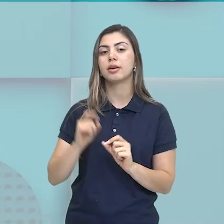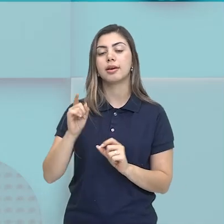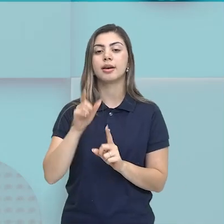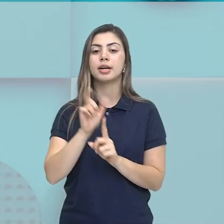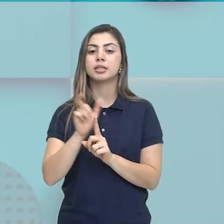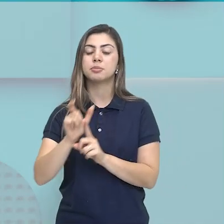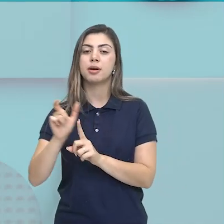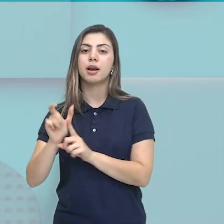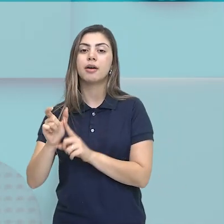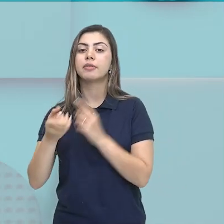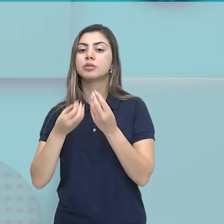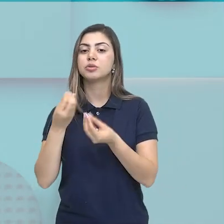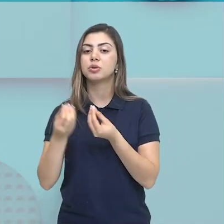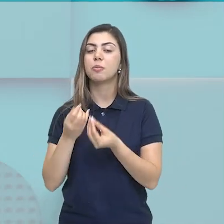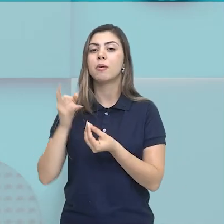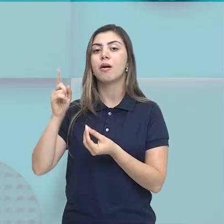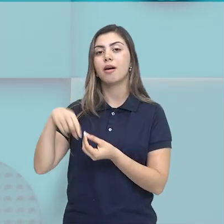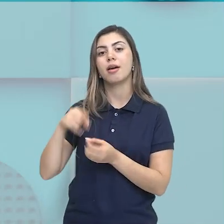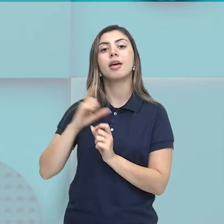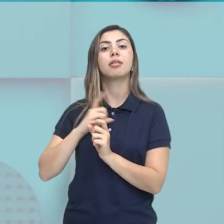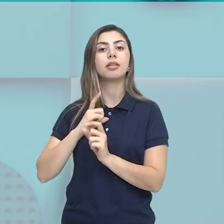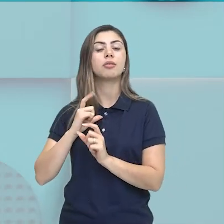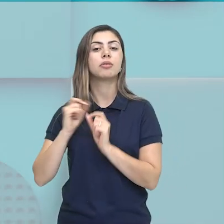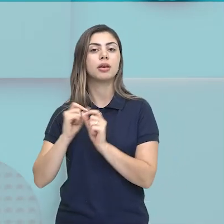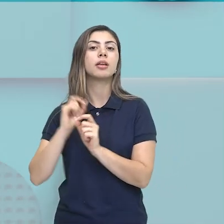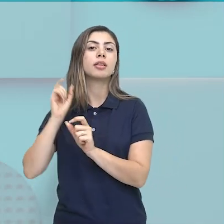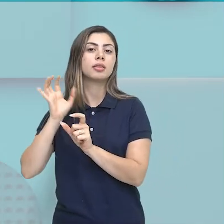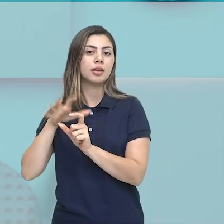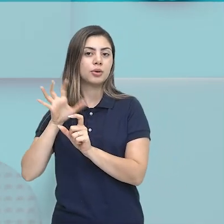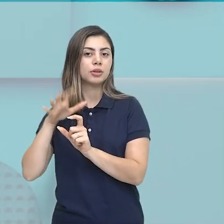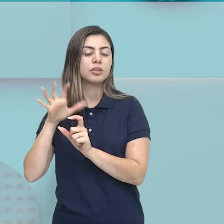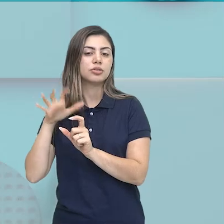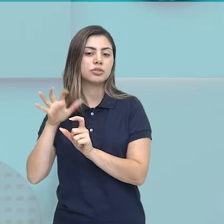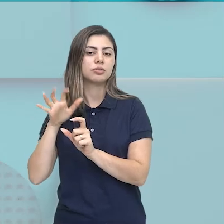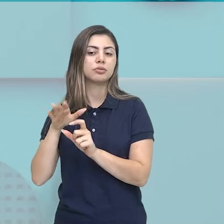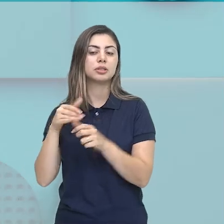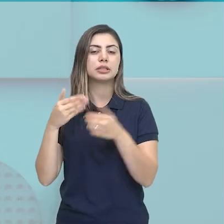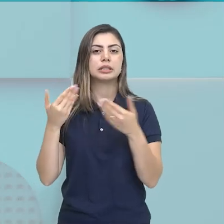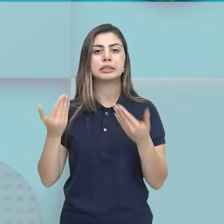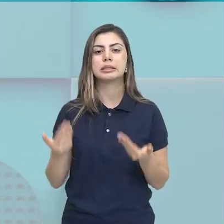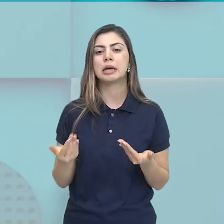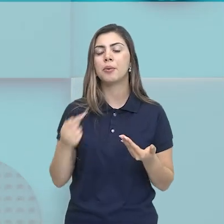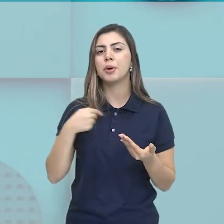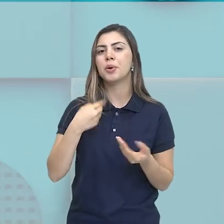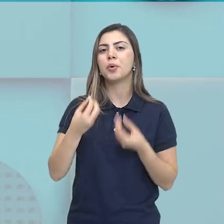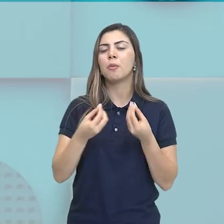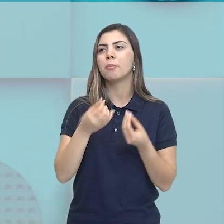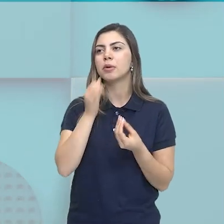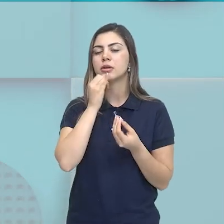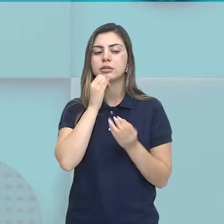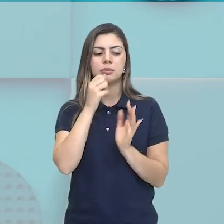as palavras com sentido denotativo, tá? Porque eu não posso passar uma